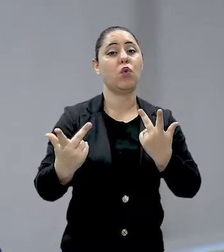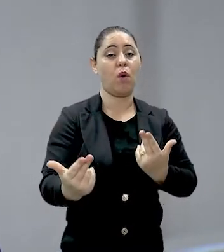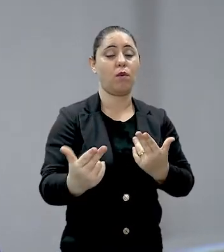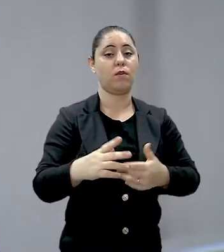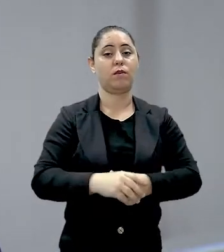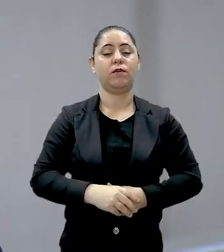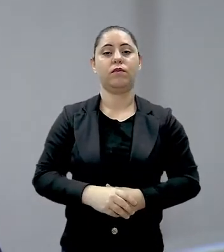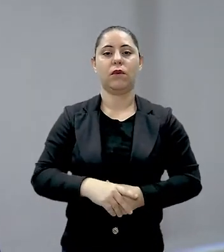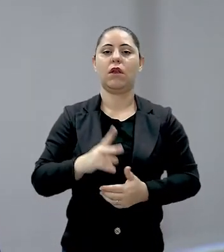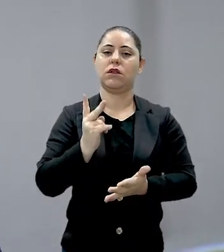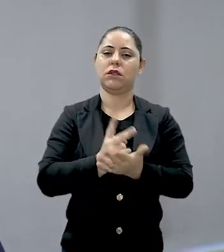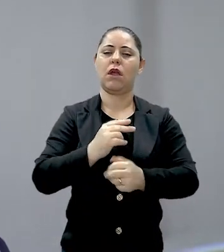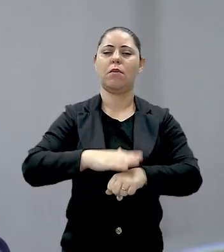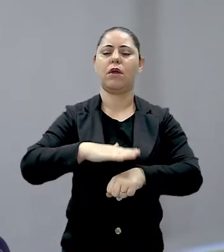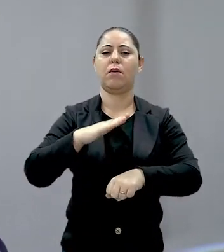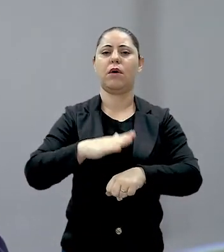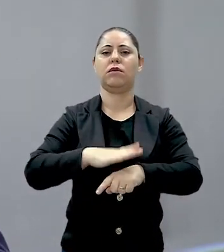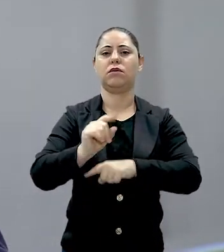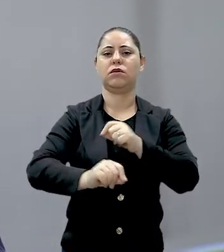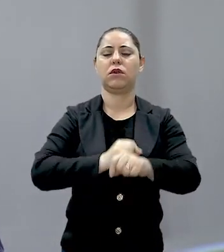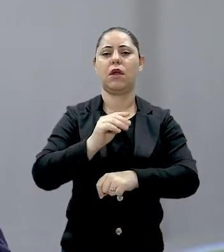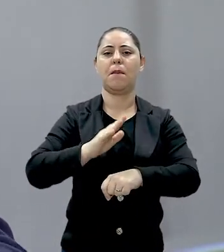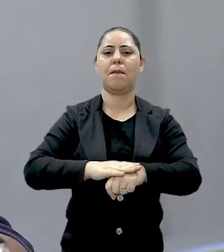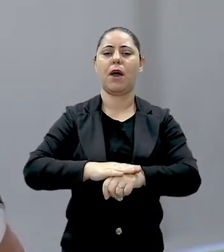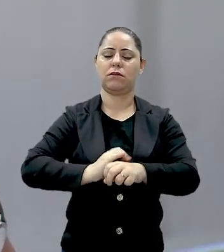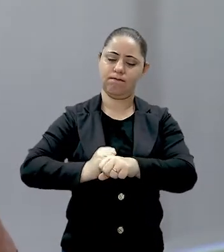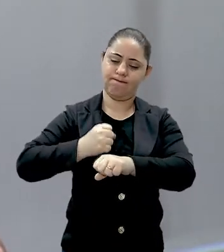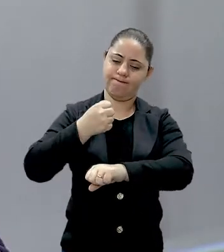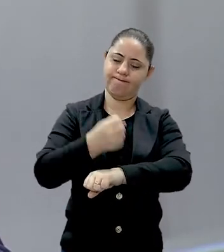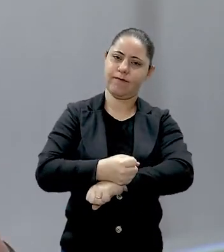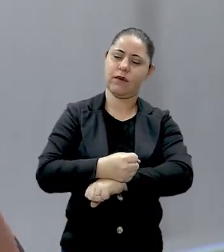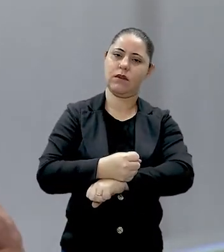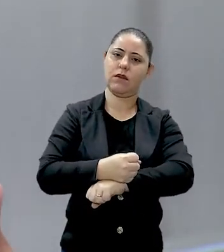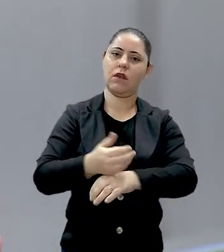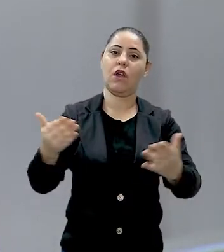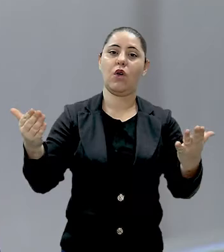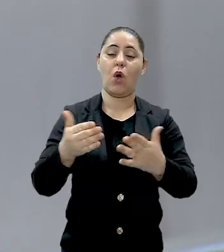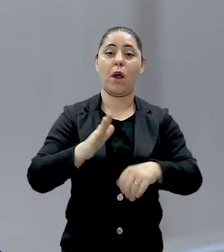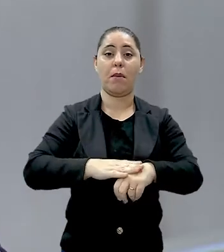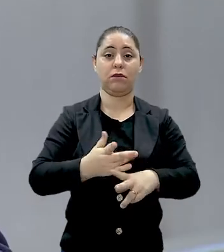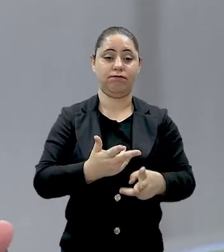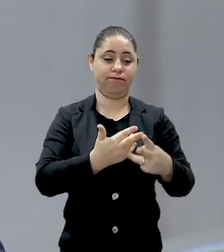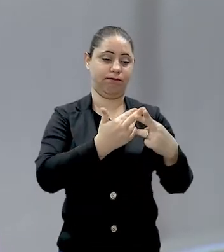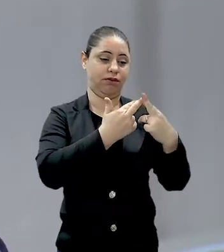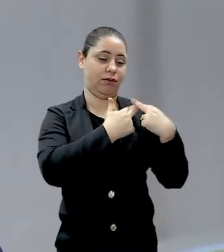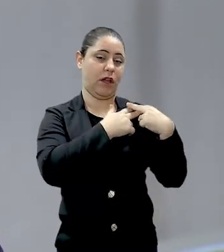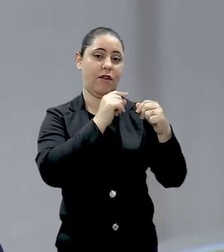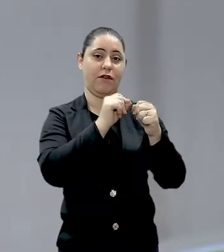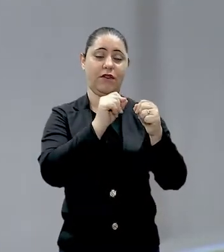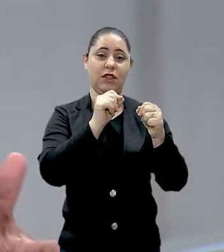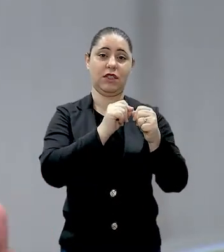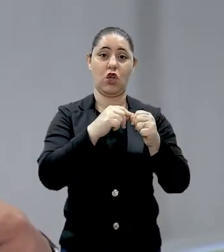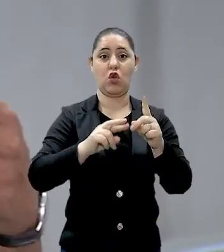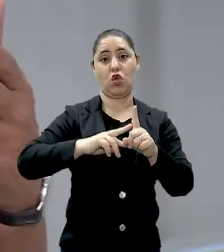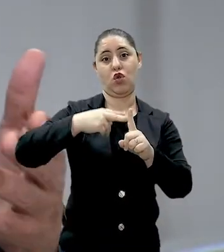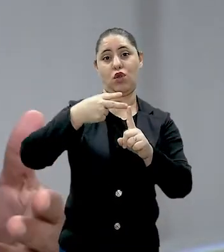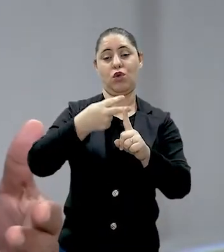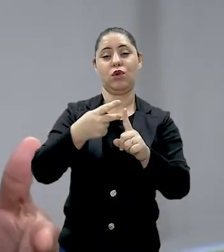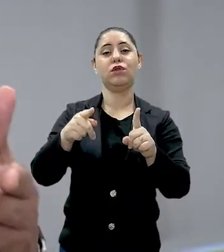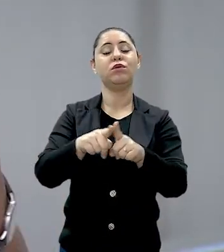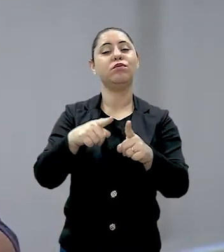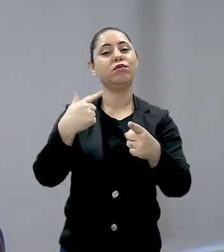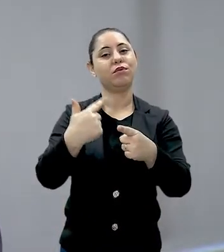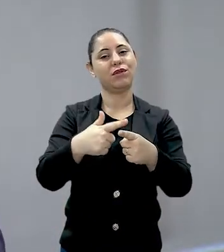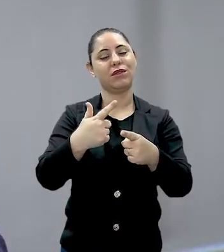da mesma forma, né, com cada vez mais, com mais empenho, com mais dedicação e agora ainda com a responsabilidade de estar fazendo praticamente em